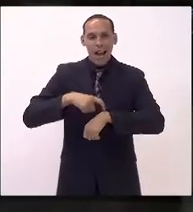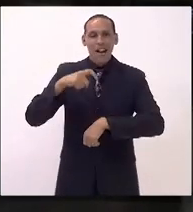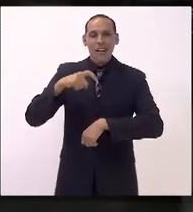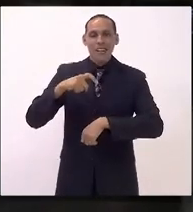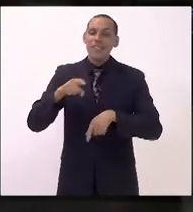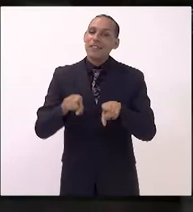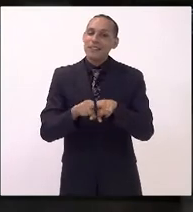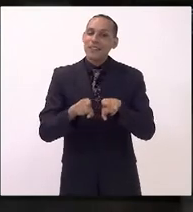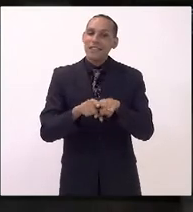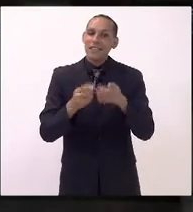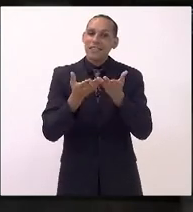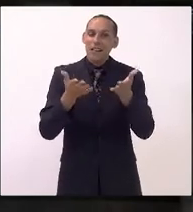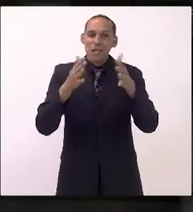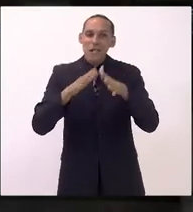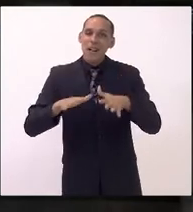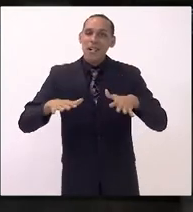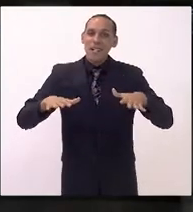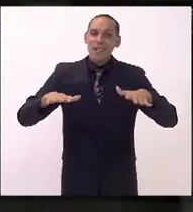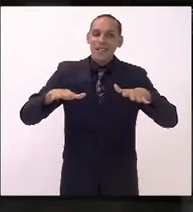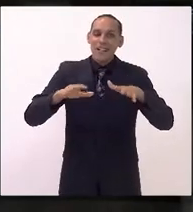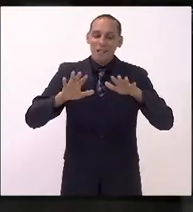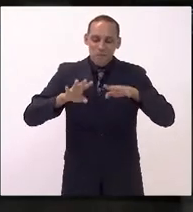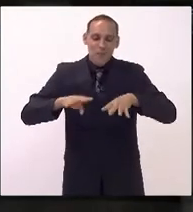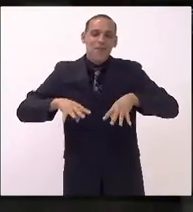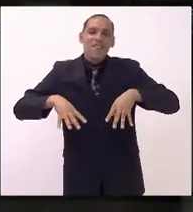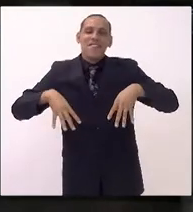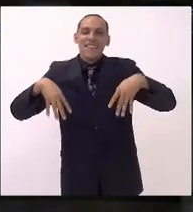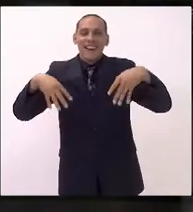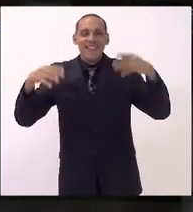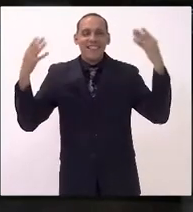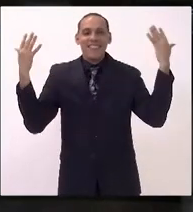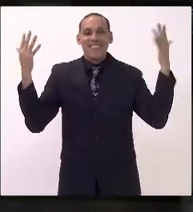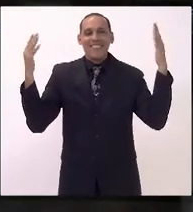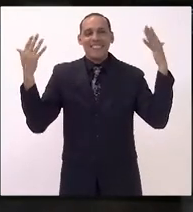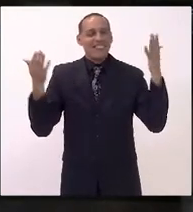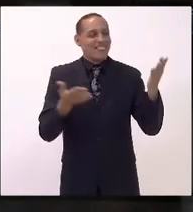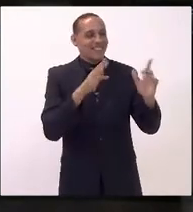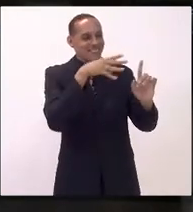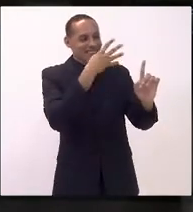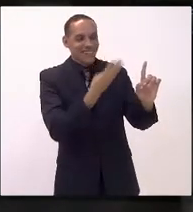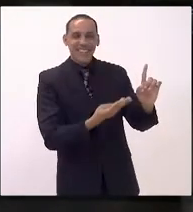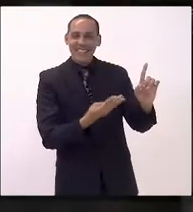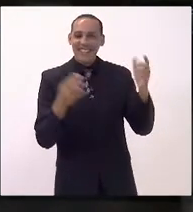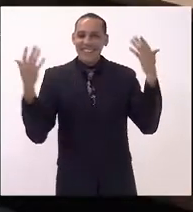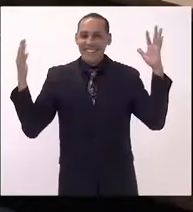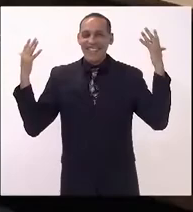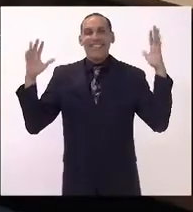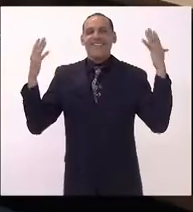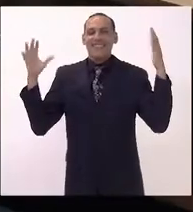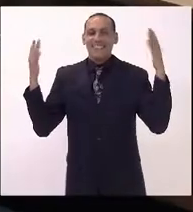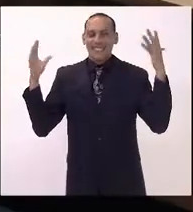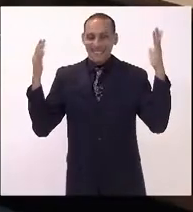e convidar a todos para que possamos, de pé, aplaudir o nosso homenageado.